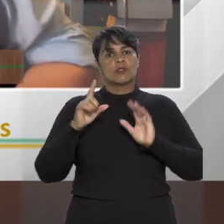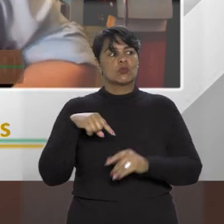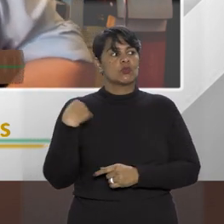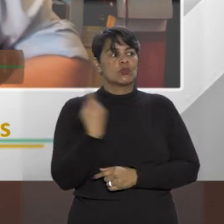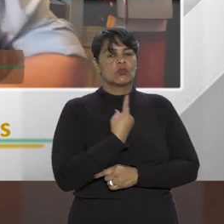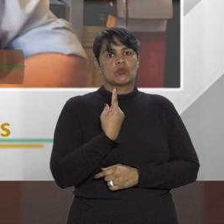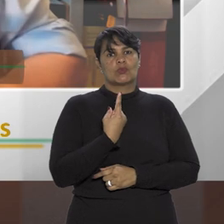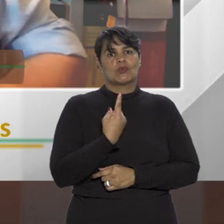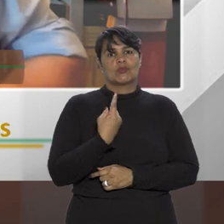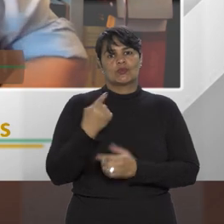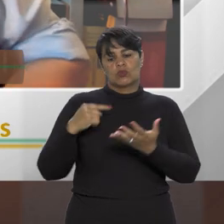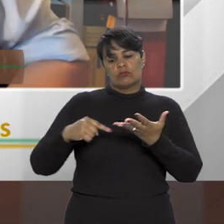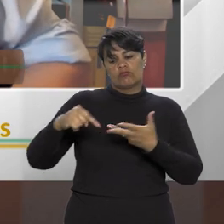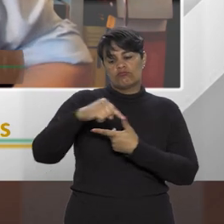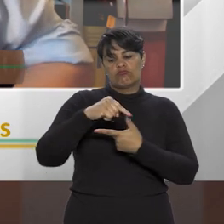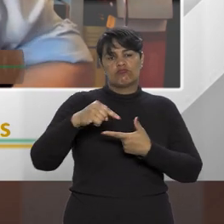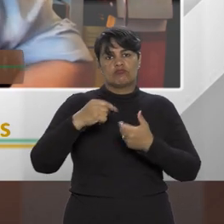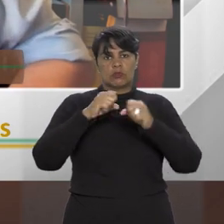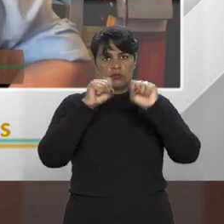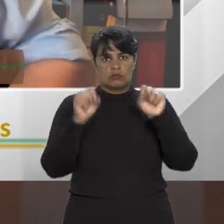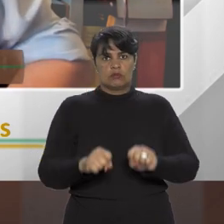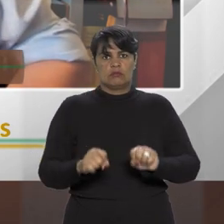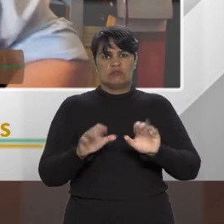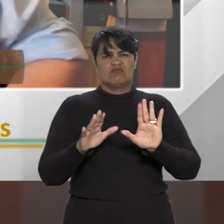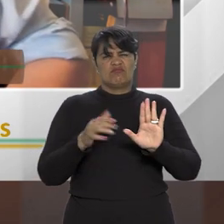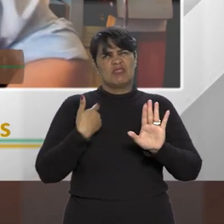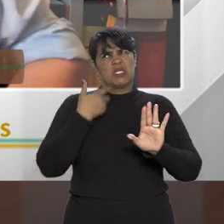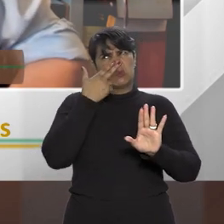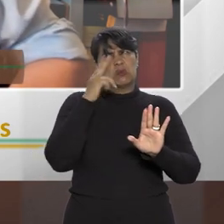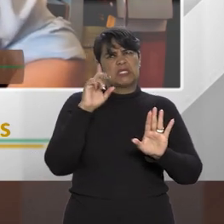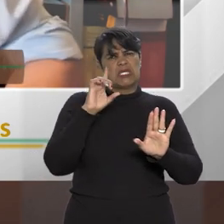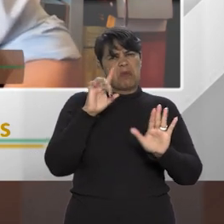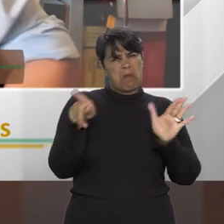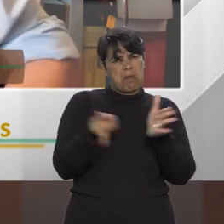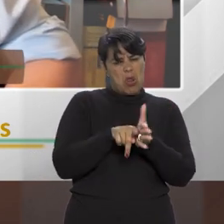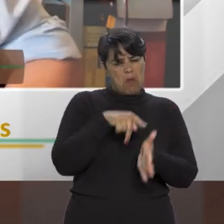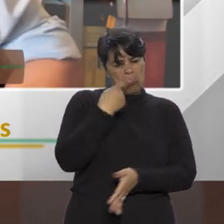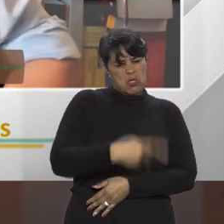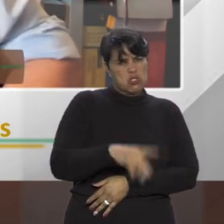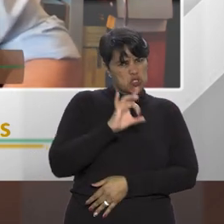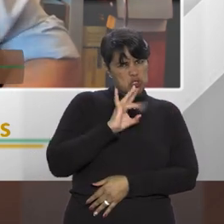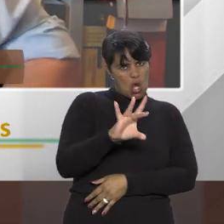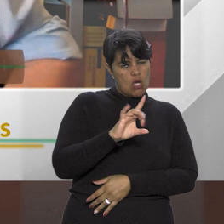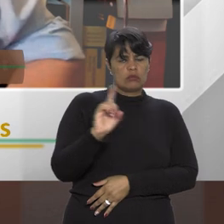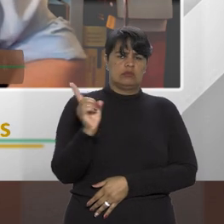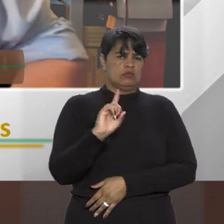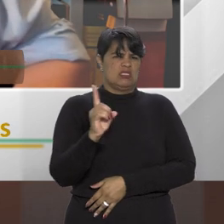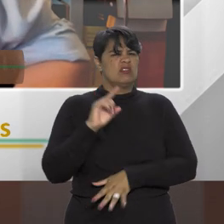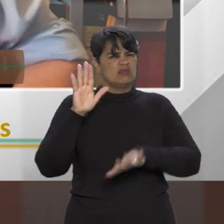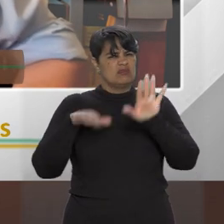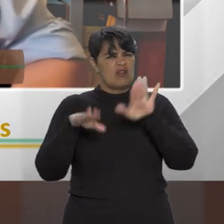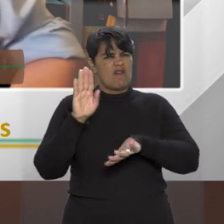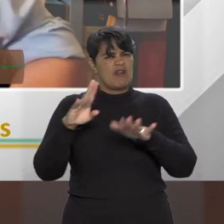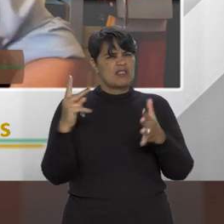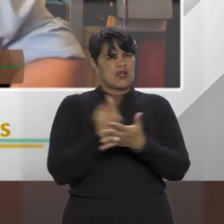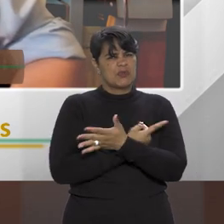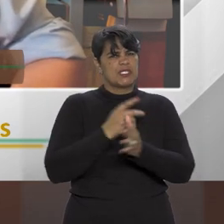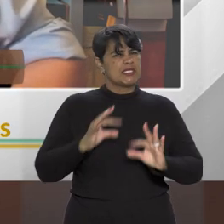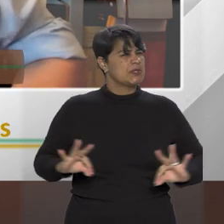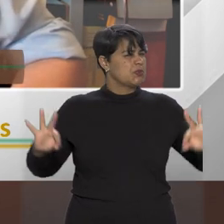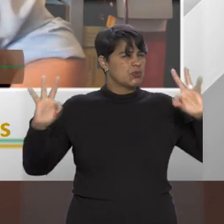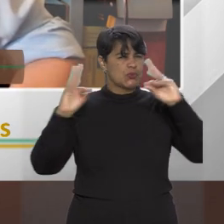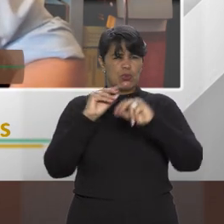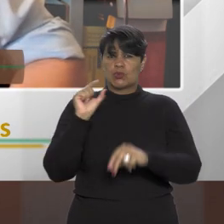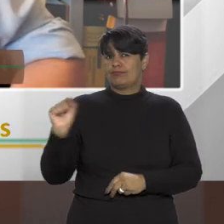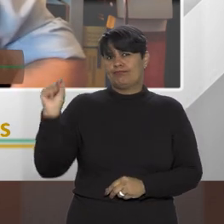nosso sistema. É bem provável que isso tenha acontecido em quase todos os lugares. Mas é indiscutível que seja uma característica do nosso